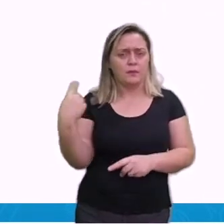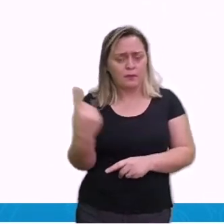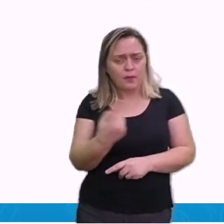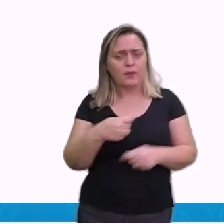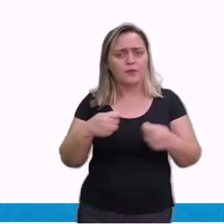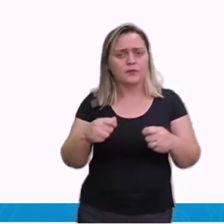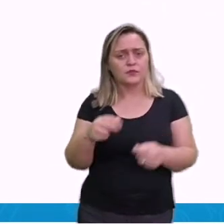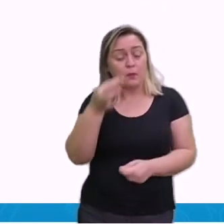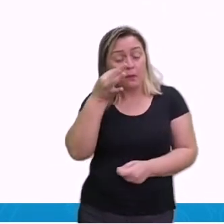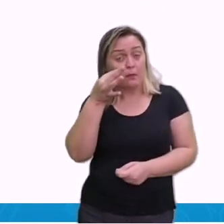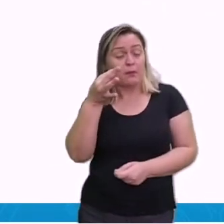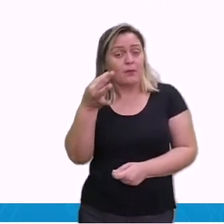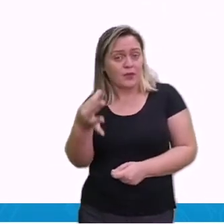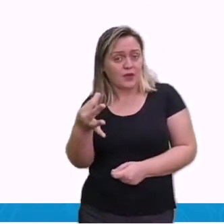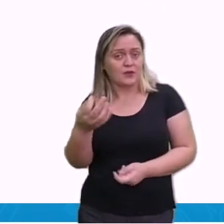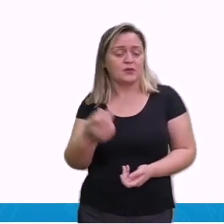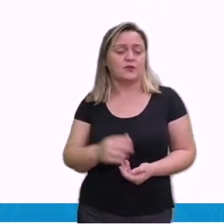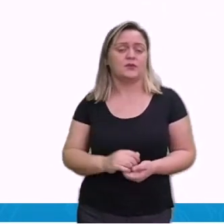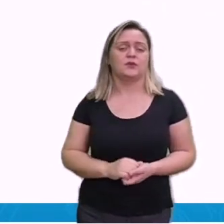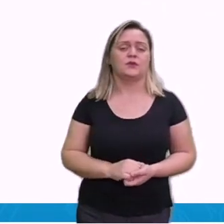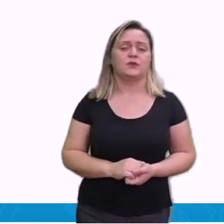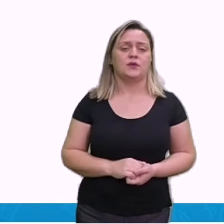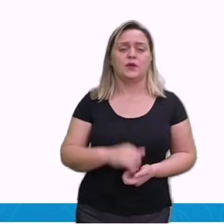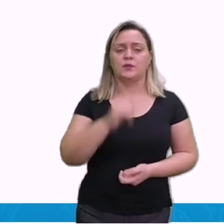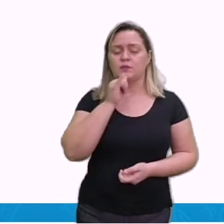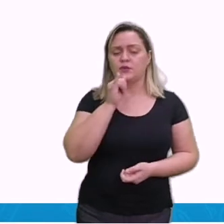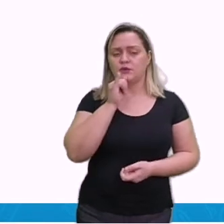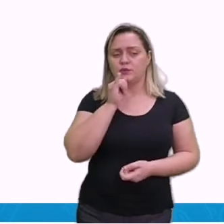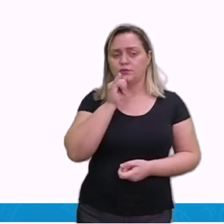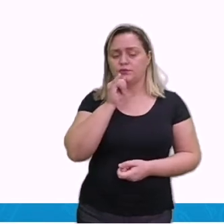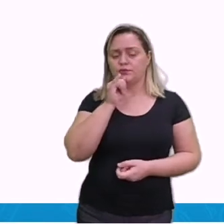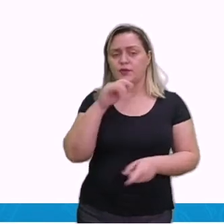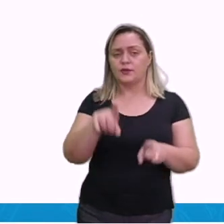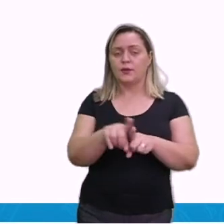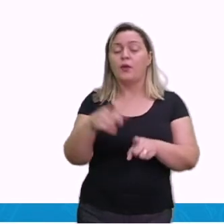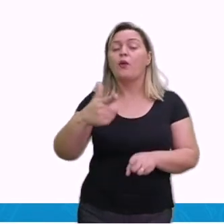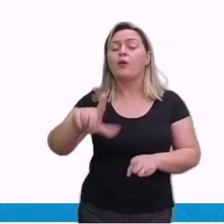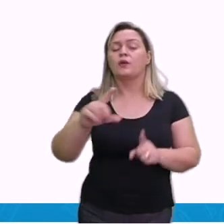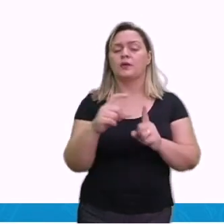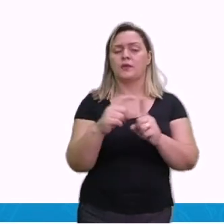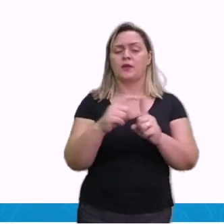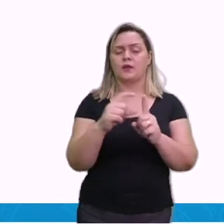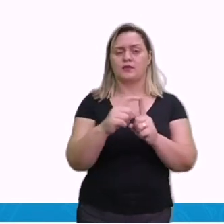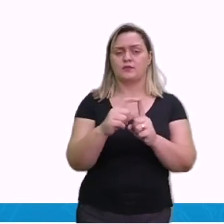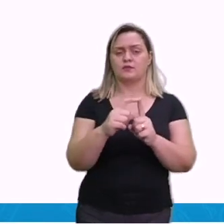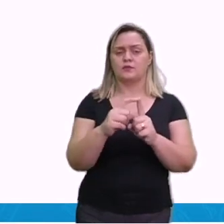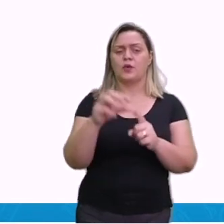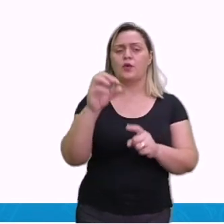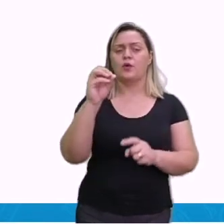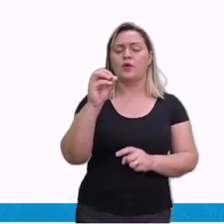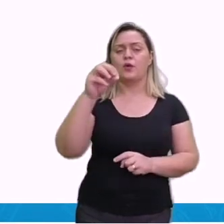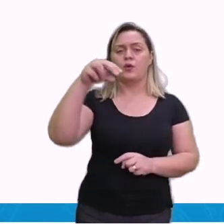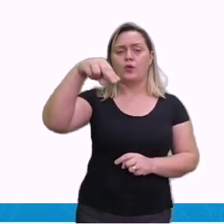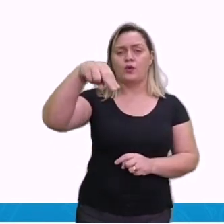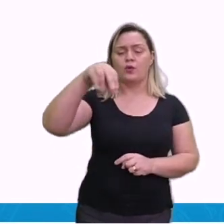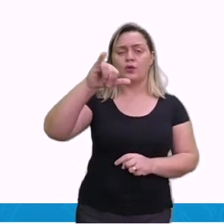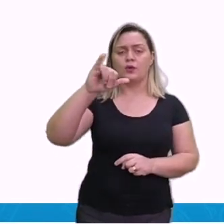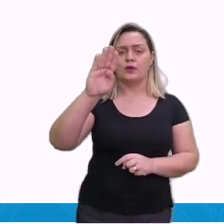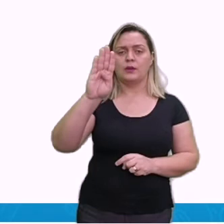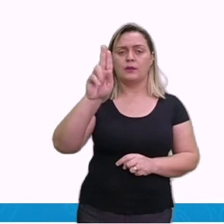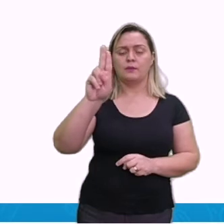seriam os lápis são coloridos. Ok? Conseguiram entender? Viram a